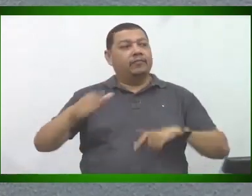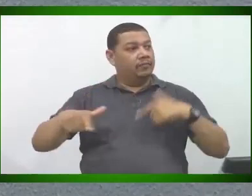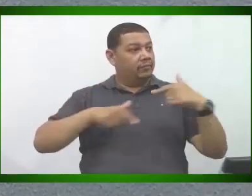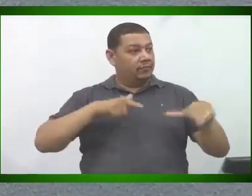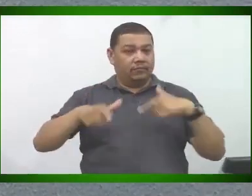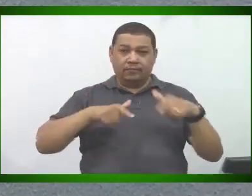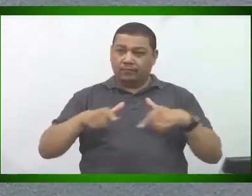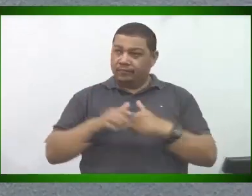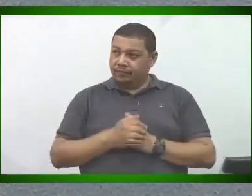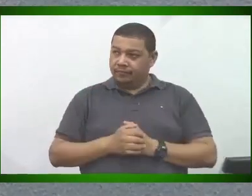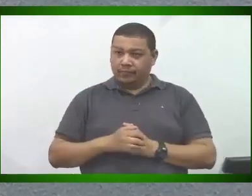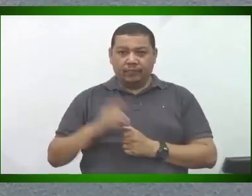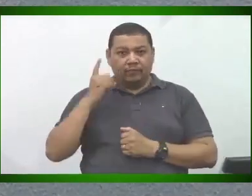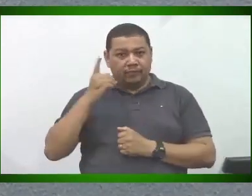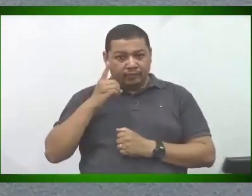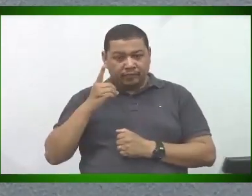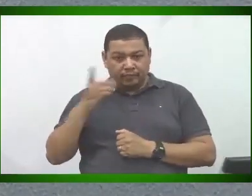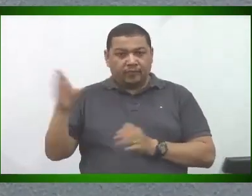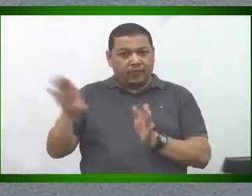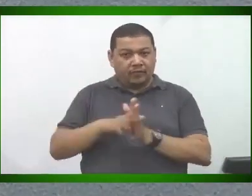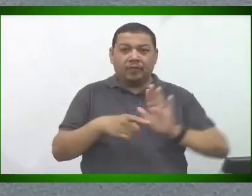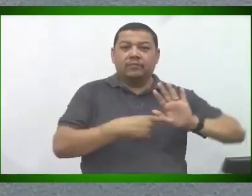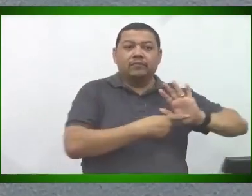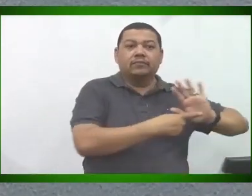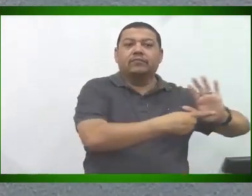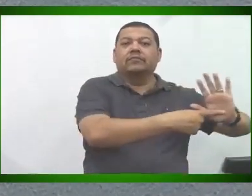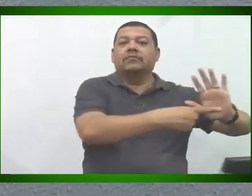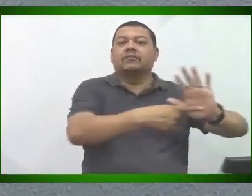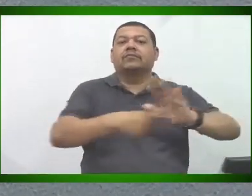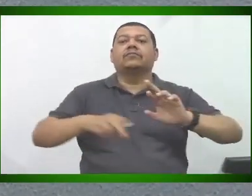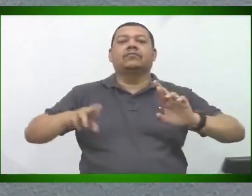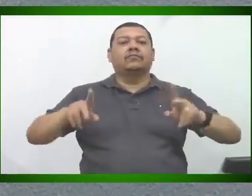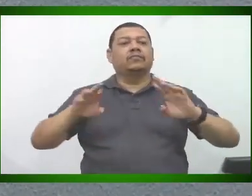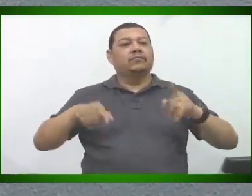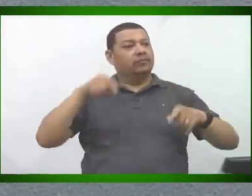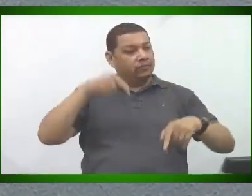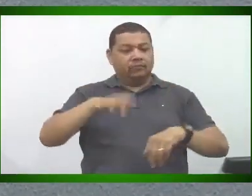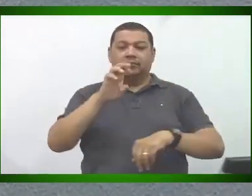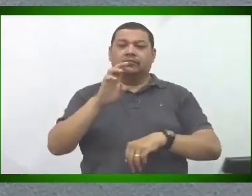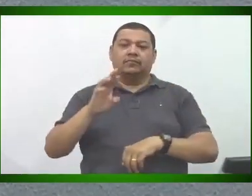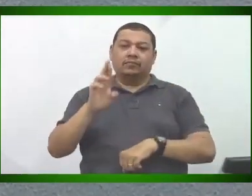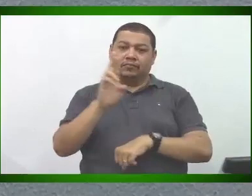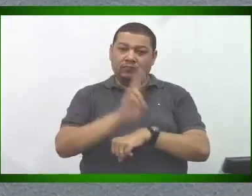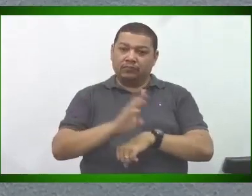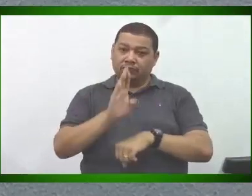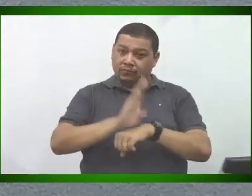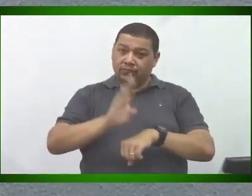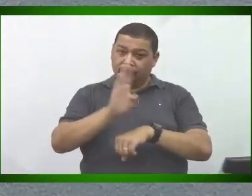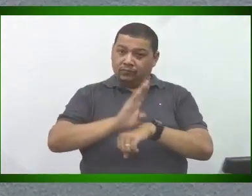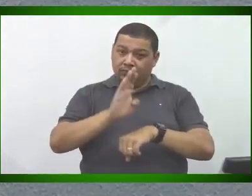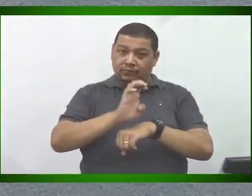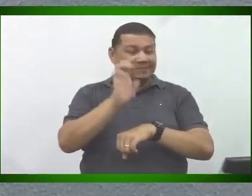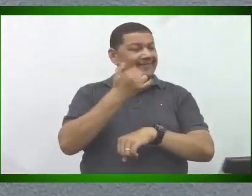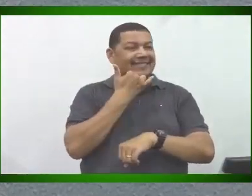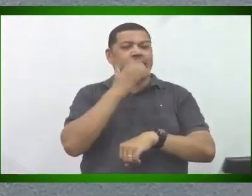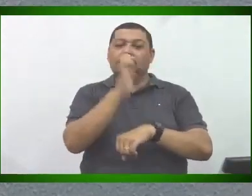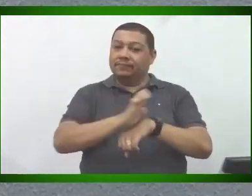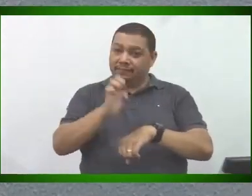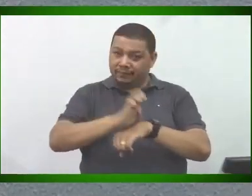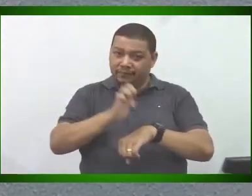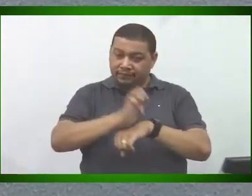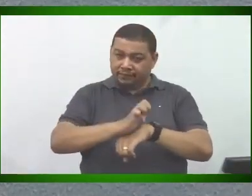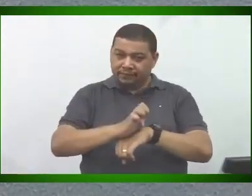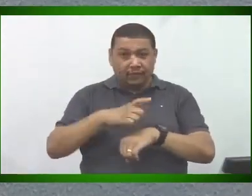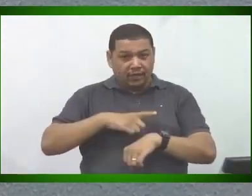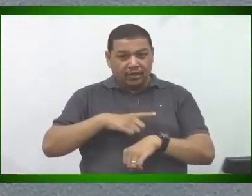do senhor. É o deputado que vem aí mostrando a diferença dentro do estado, e eu tenho certeza que a população